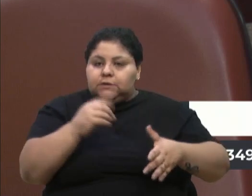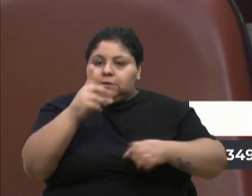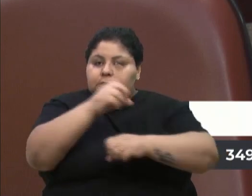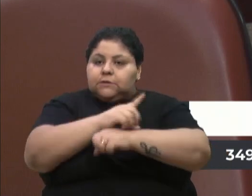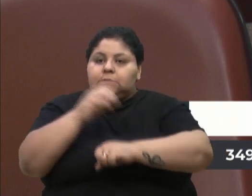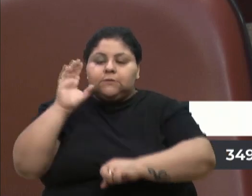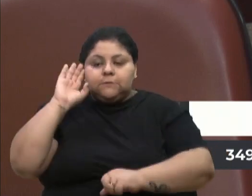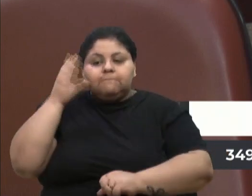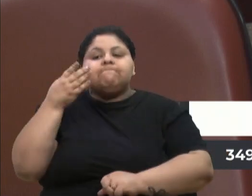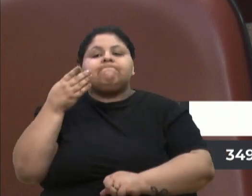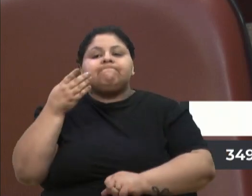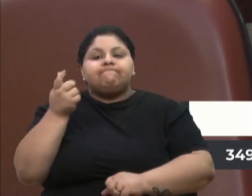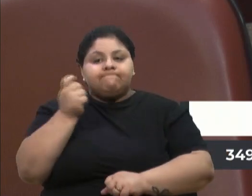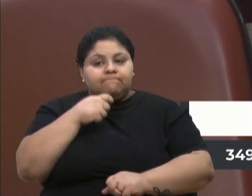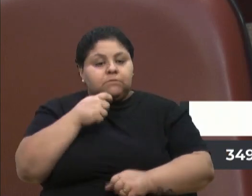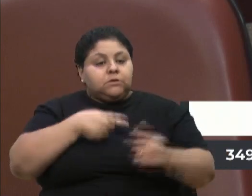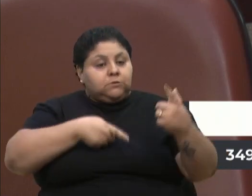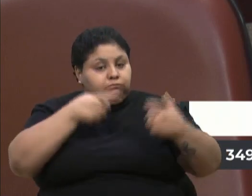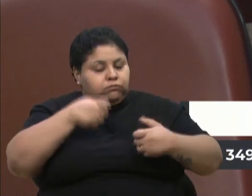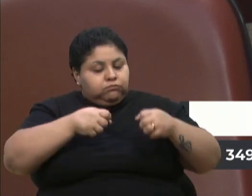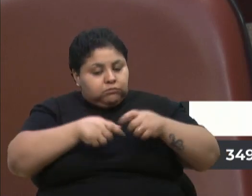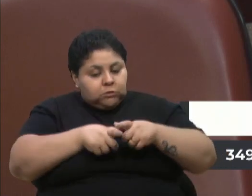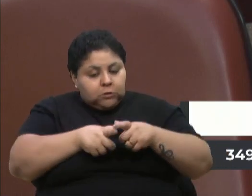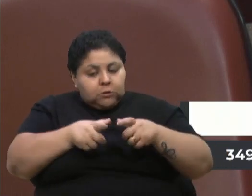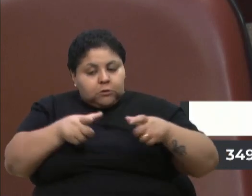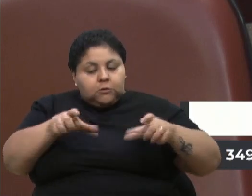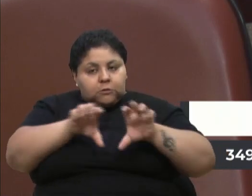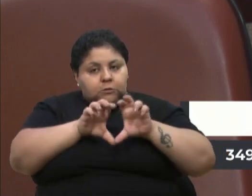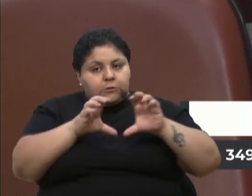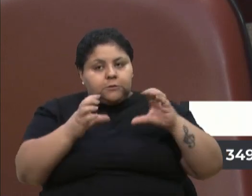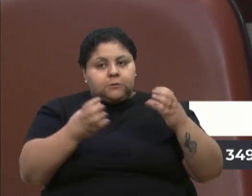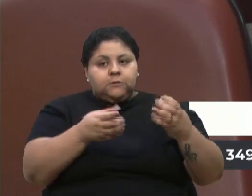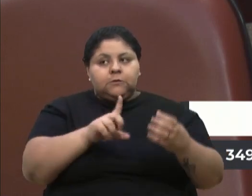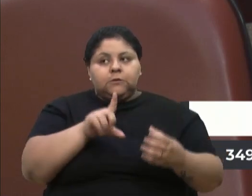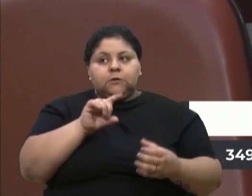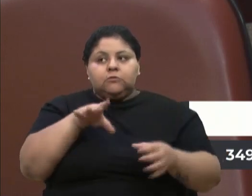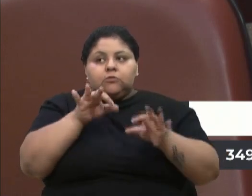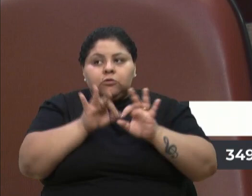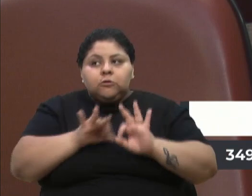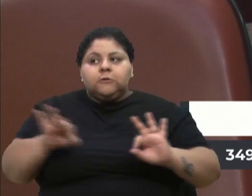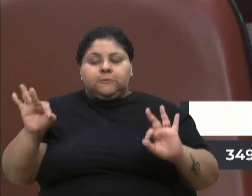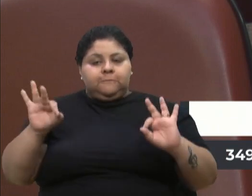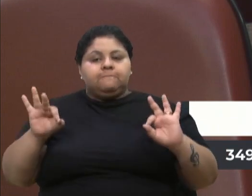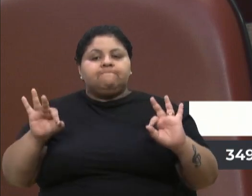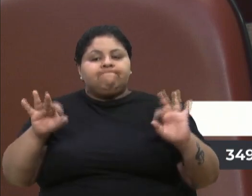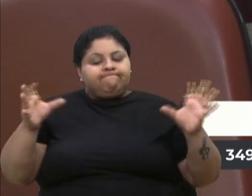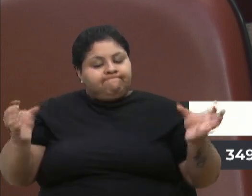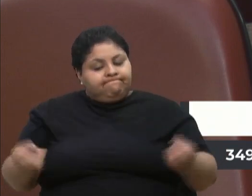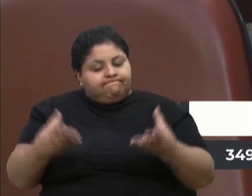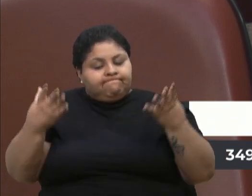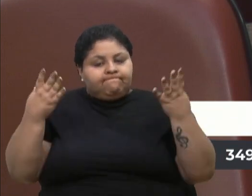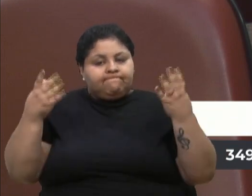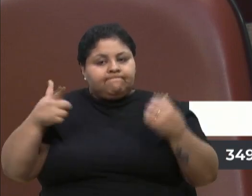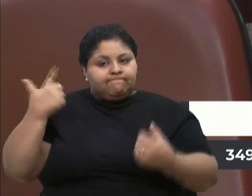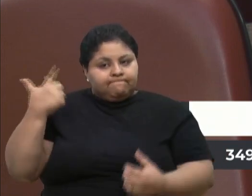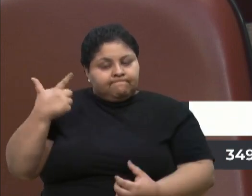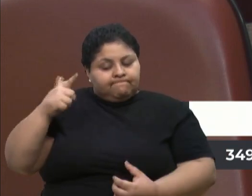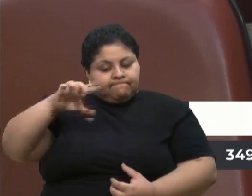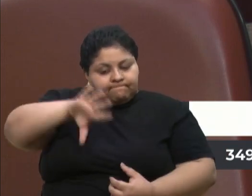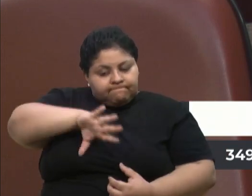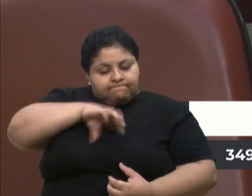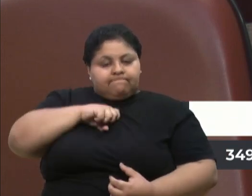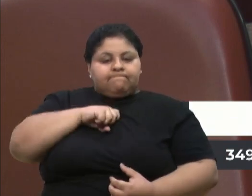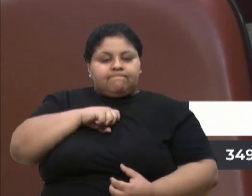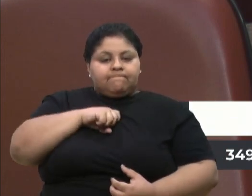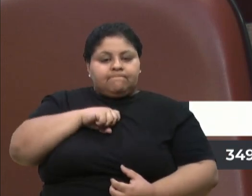debater amplamente com a comunidade, né, e não simplesmente se colocar ali. Então, enaltecer novamente a coragem,